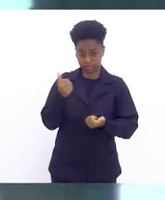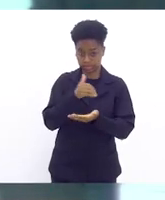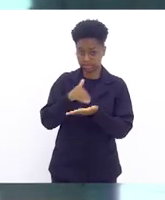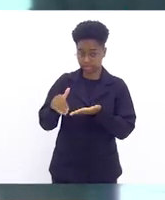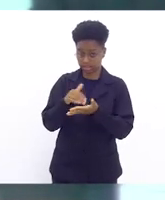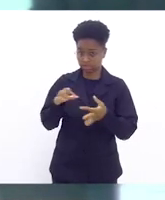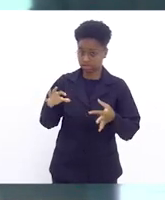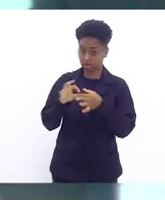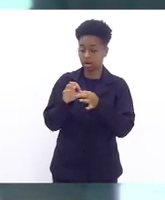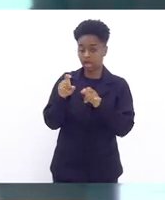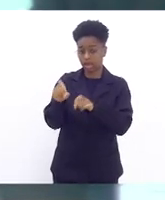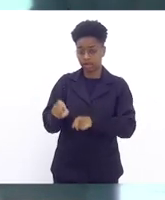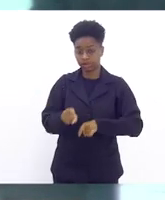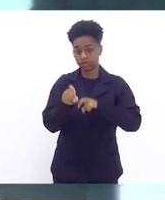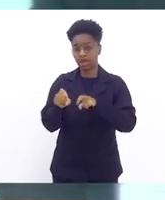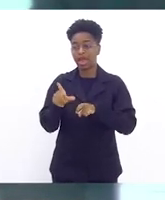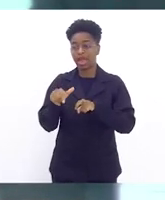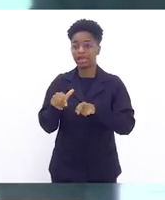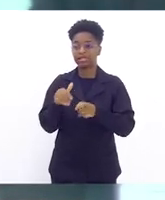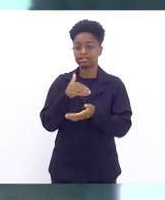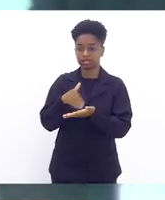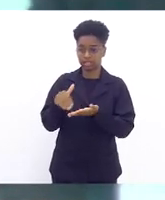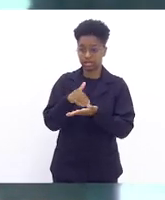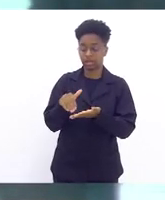a agricultura que a subsecretaria